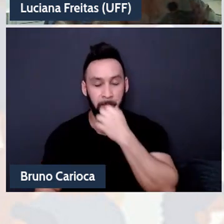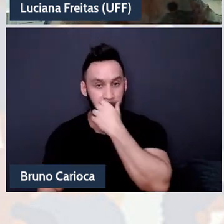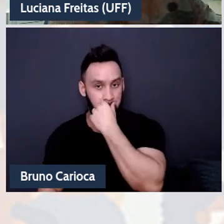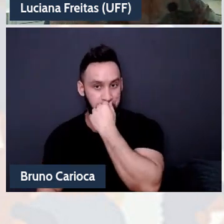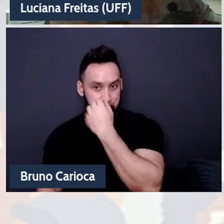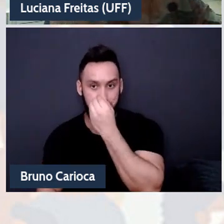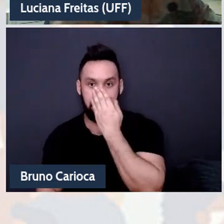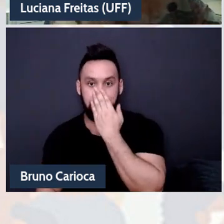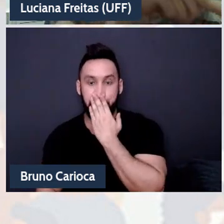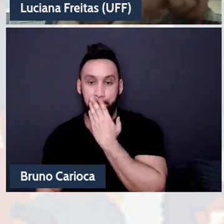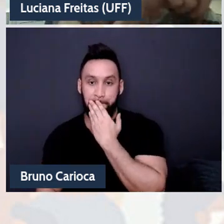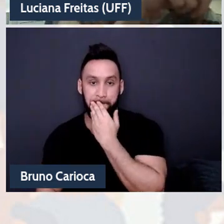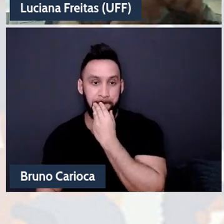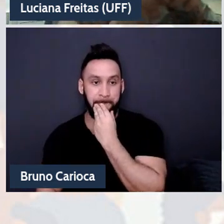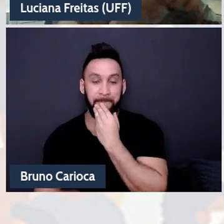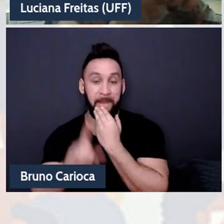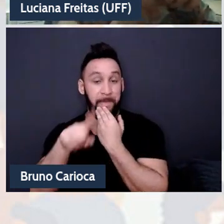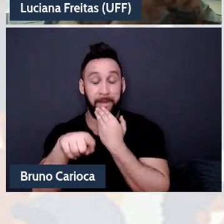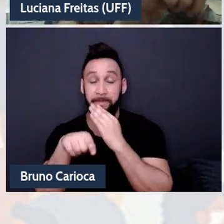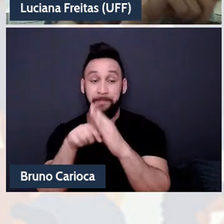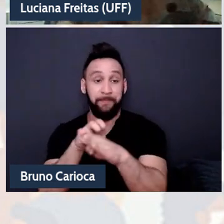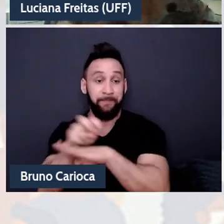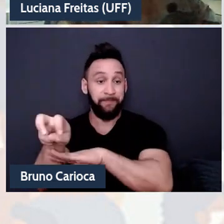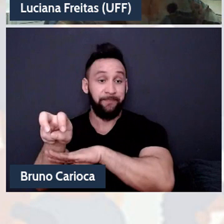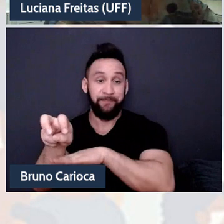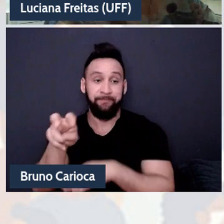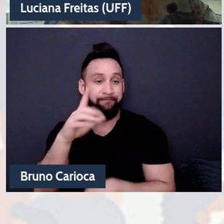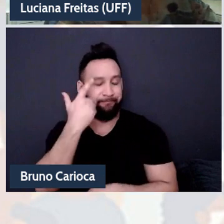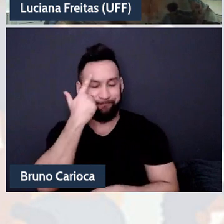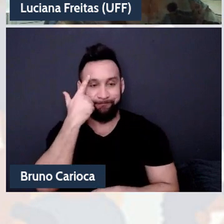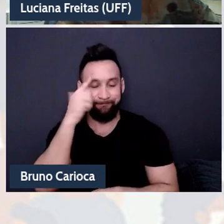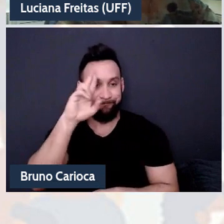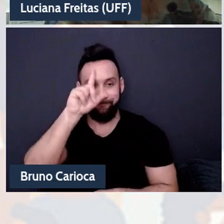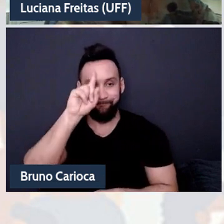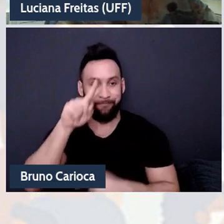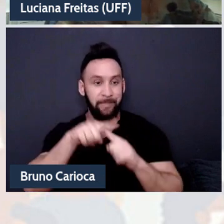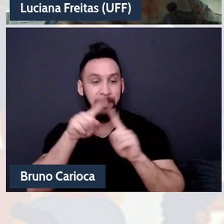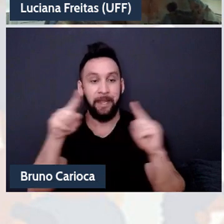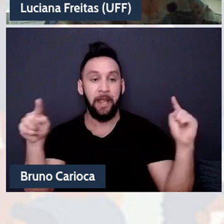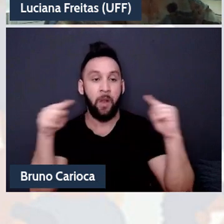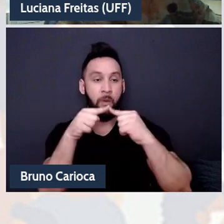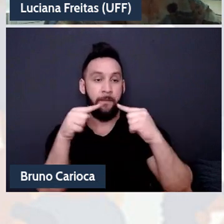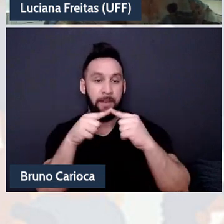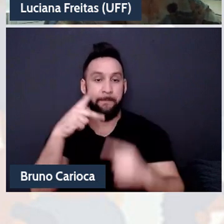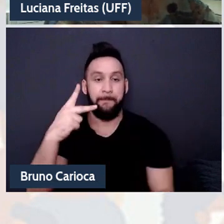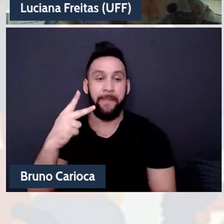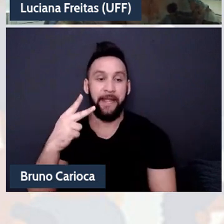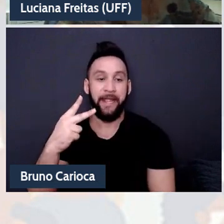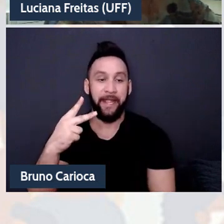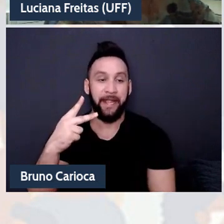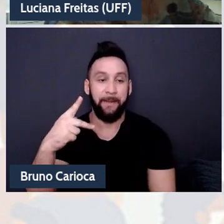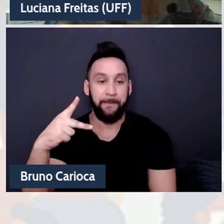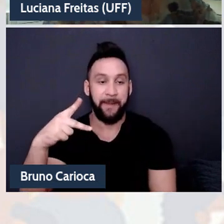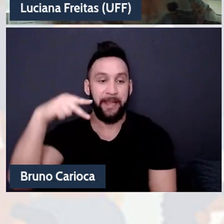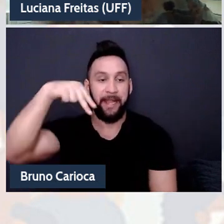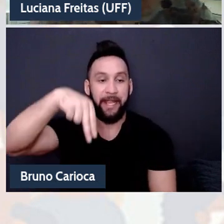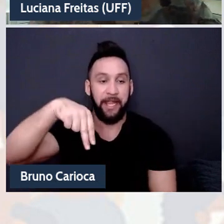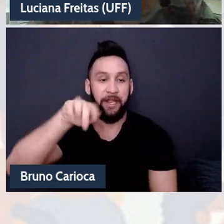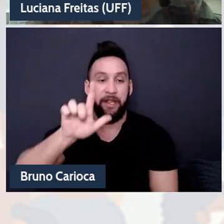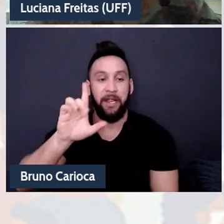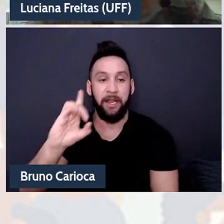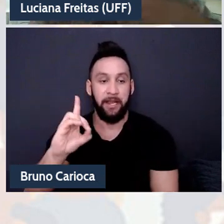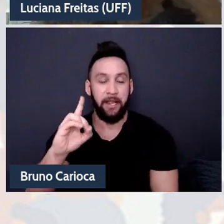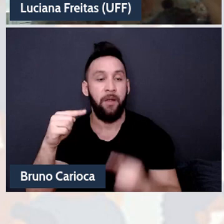daí era para eu ter falado antes, era o PNLD também, o PNLD 2021 de ensino médio,